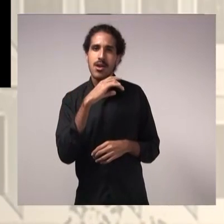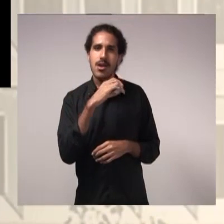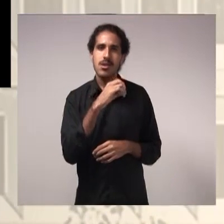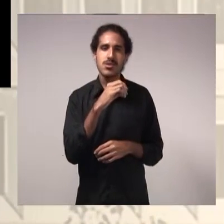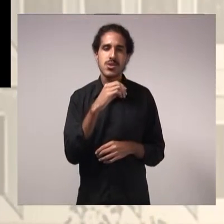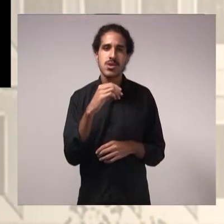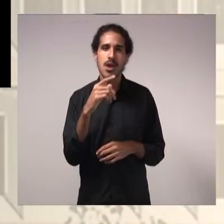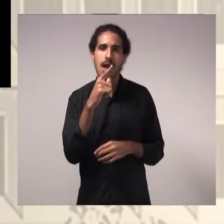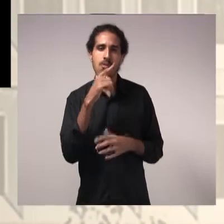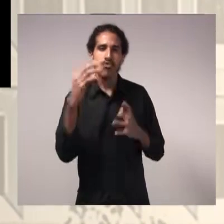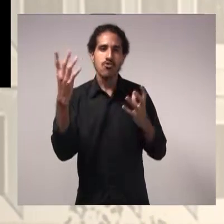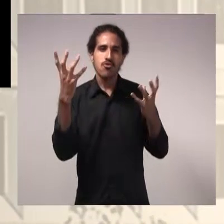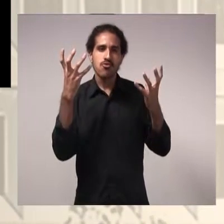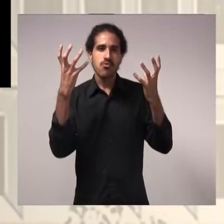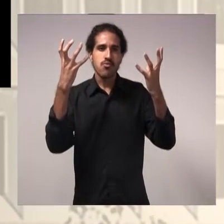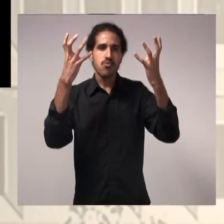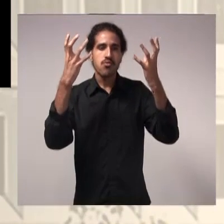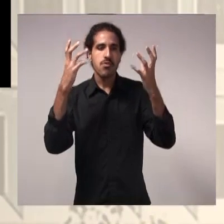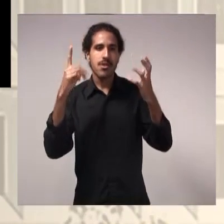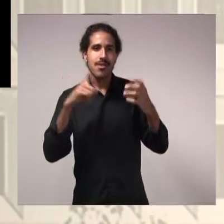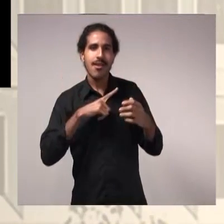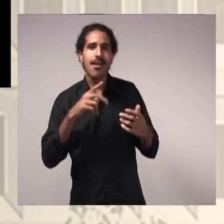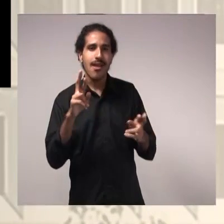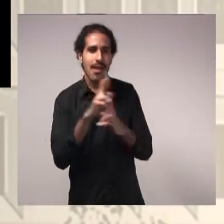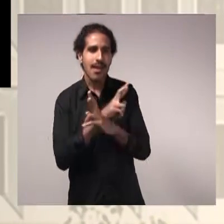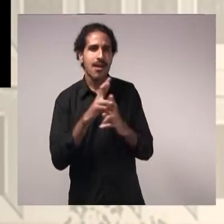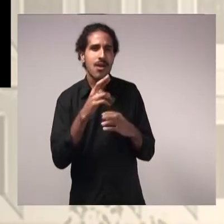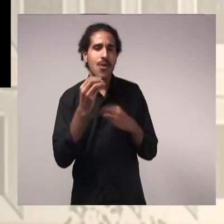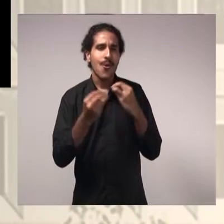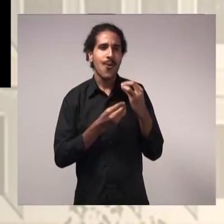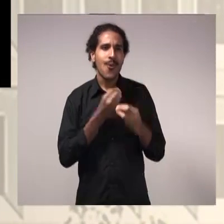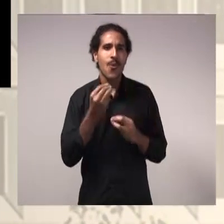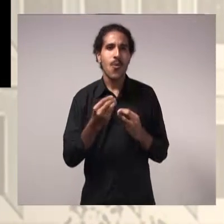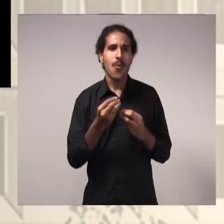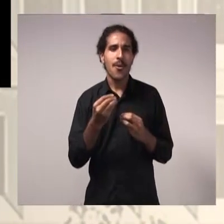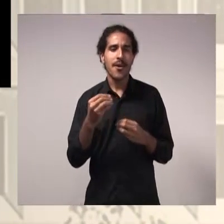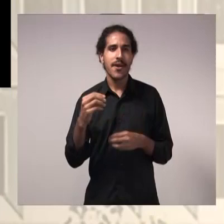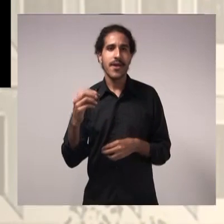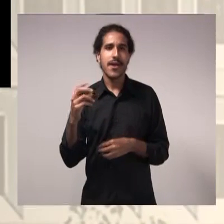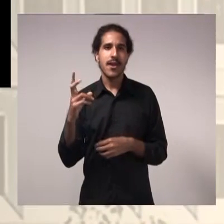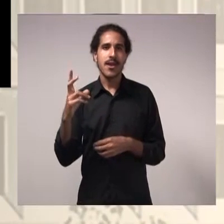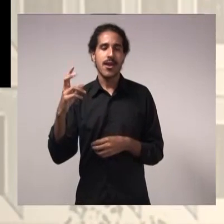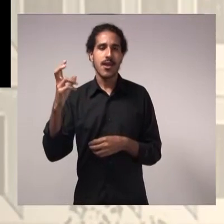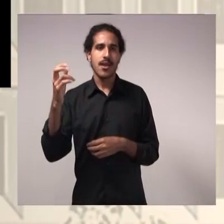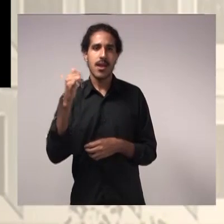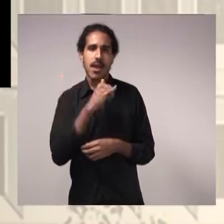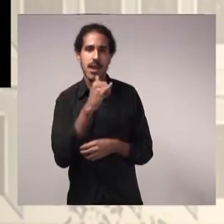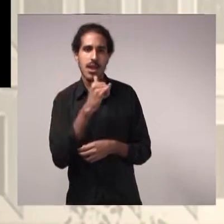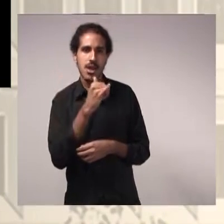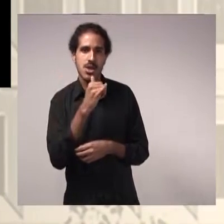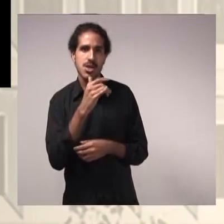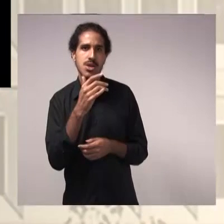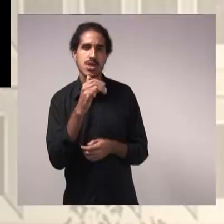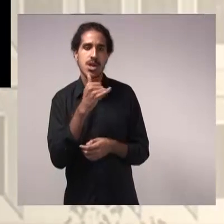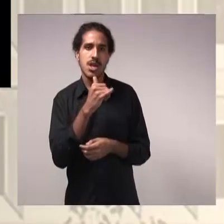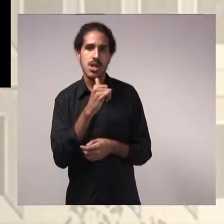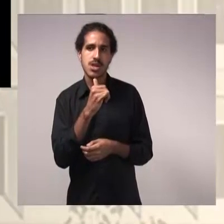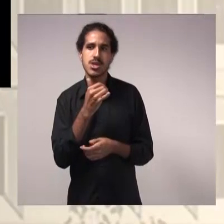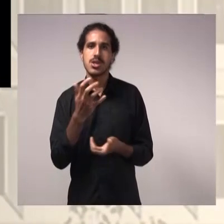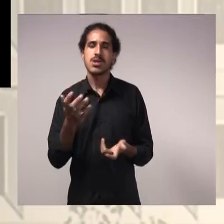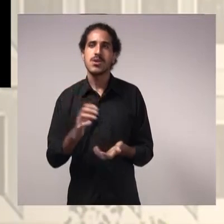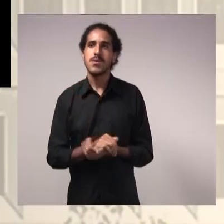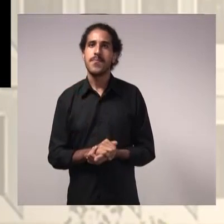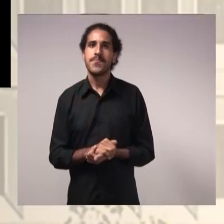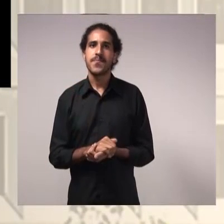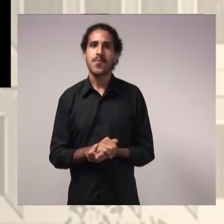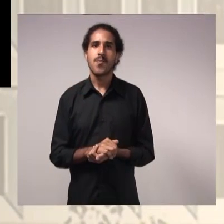interfere muito no desempenho climático e energético do conforto das edificações. E o quarto,